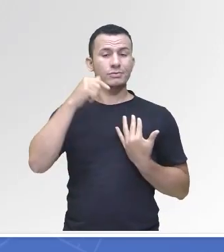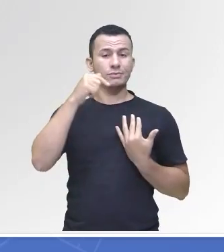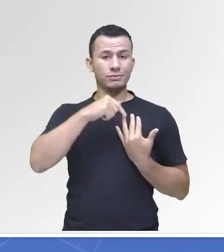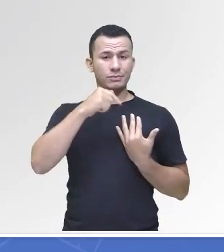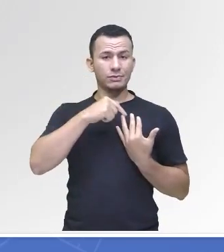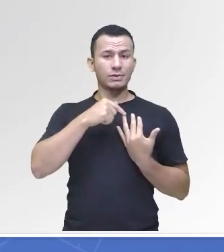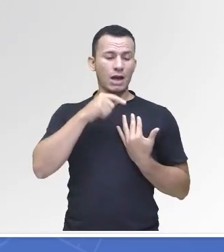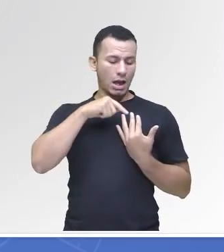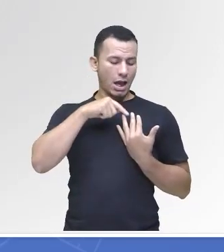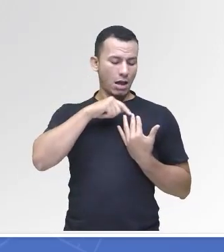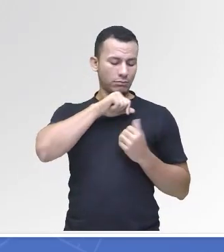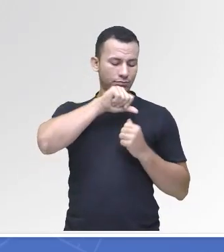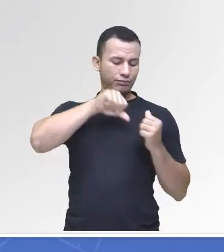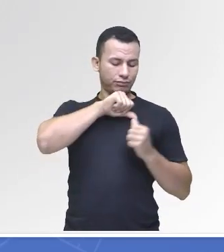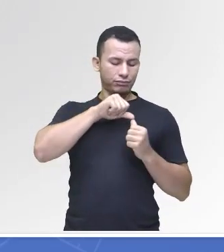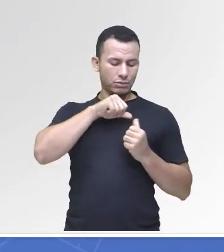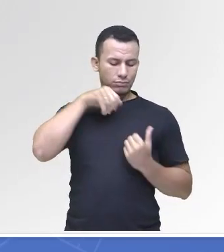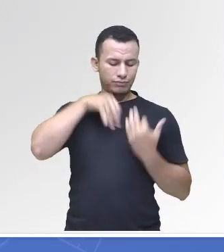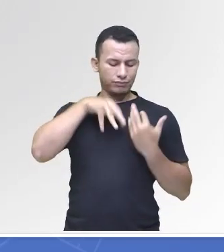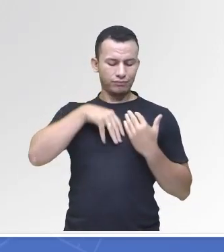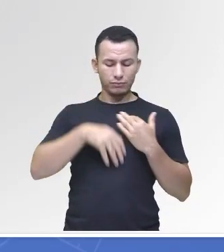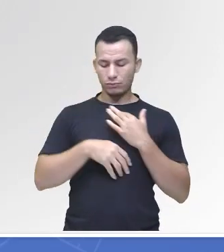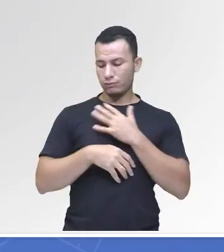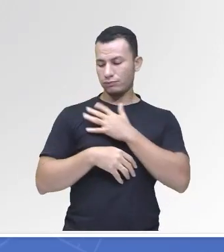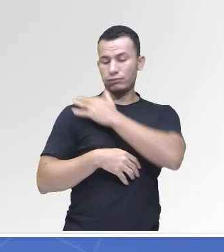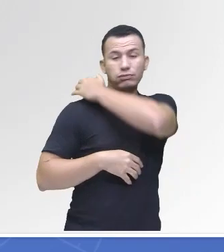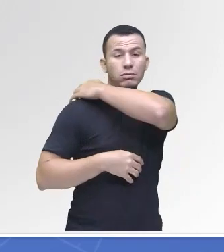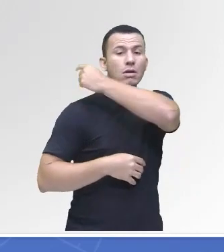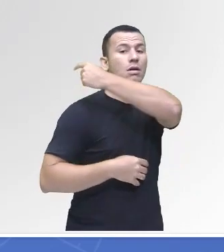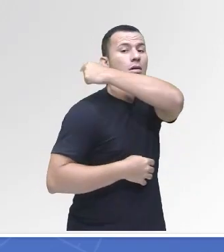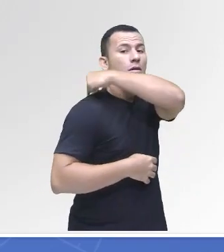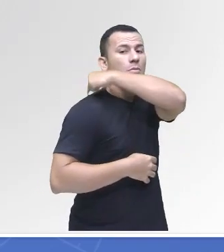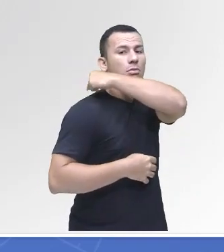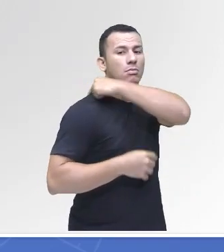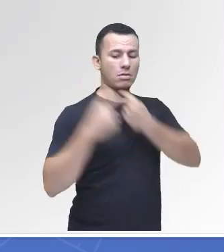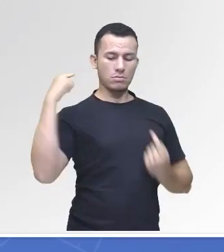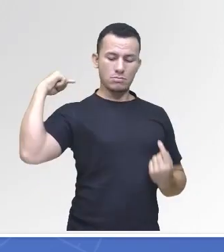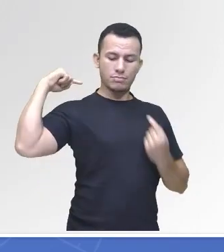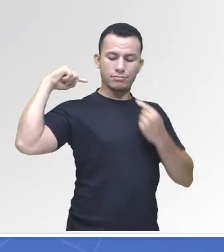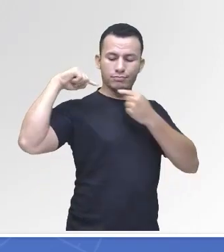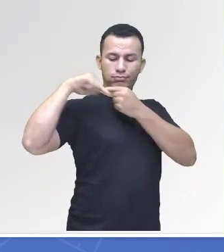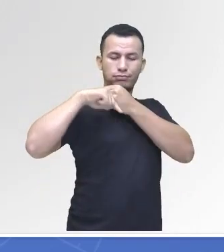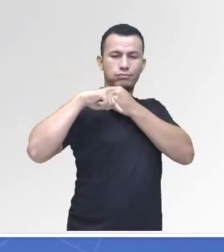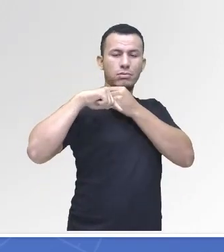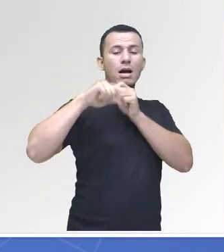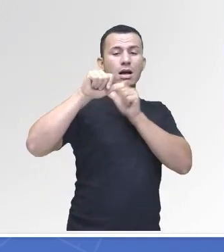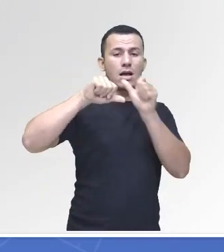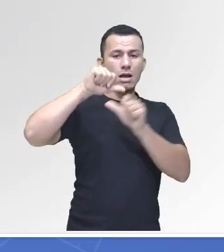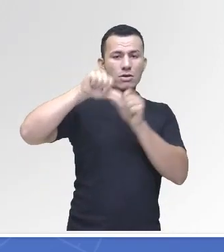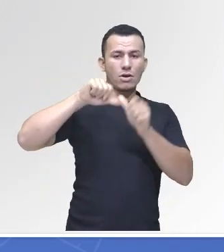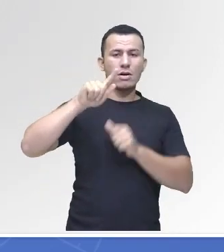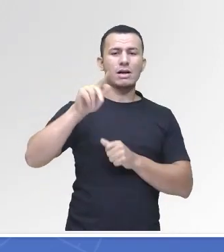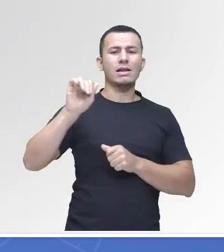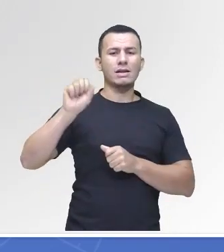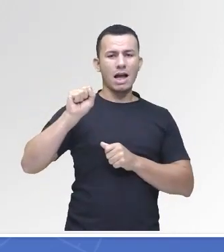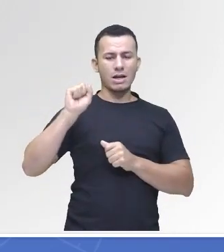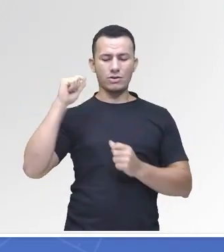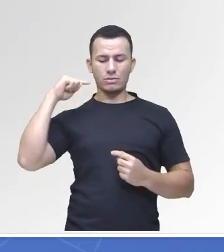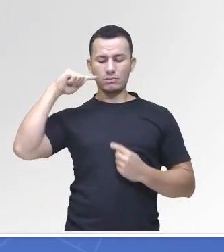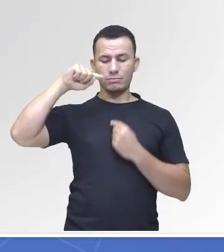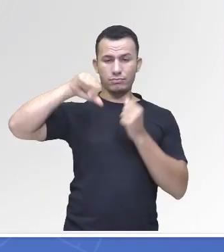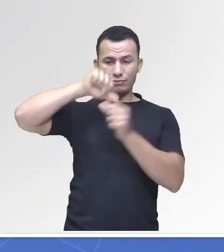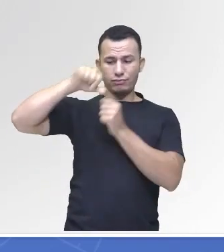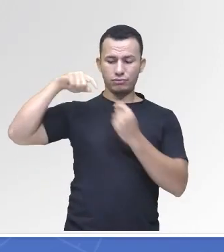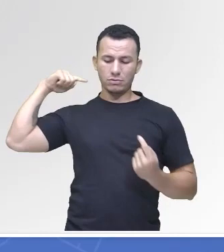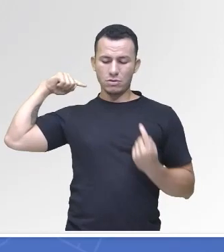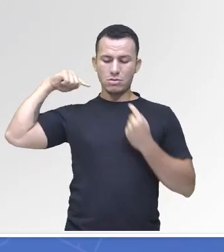Esse sangue é bombeado para o pulmão, né? Então, no pulmão acontece o processo de hematose, que é a troca ali desses gases, oxigênio,